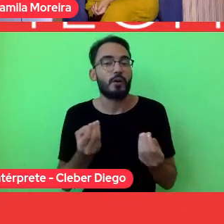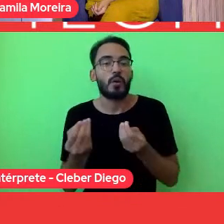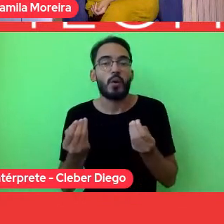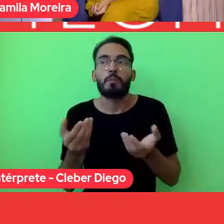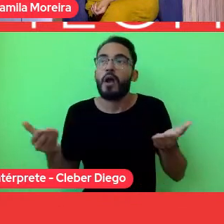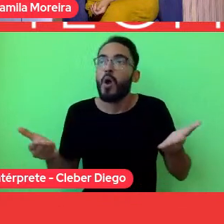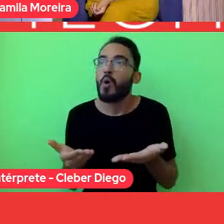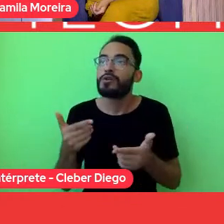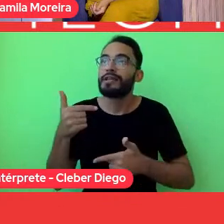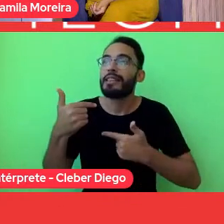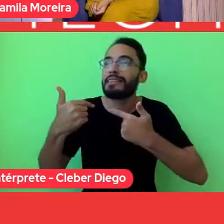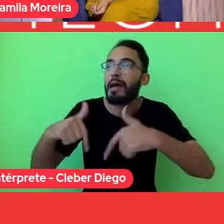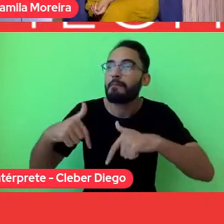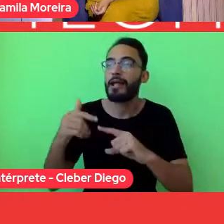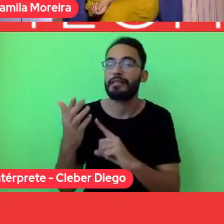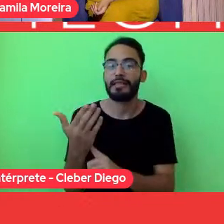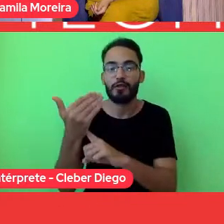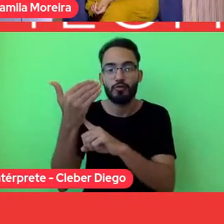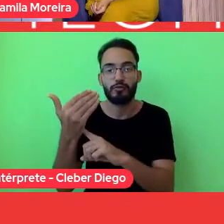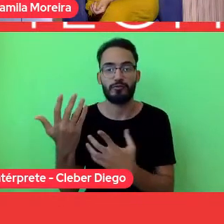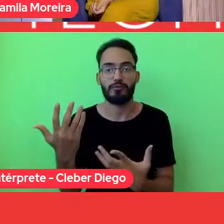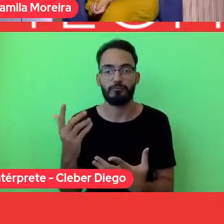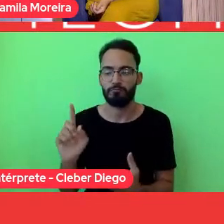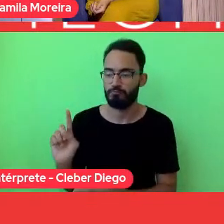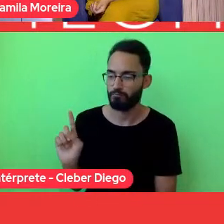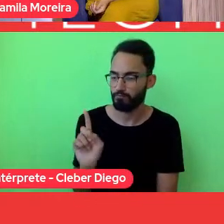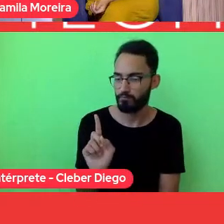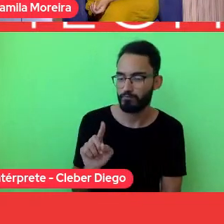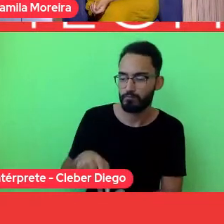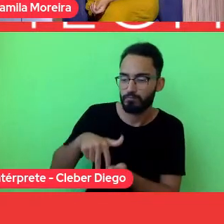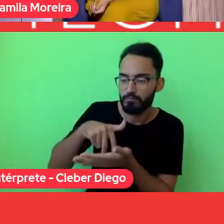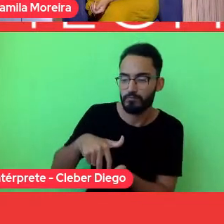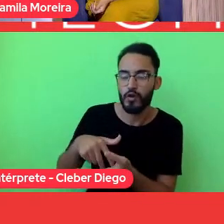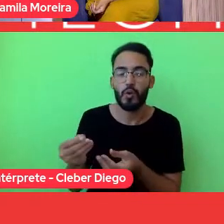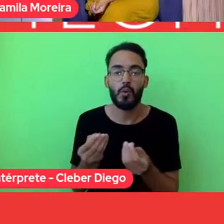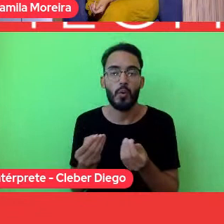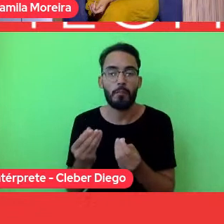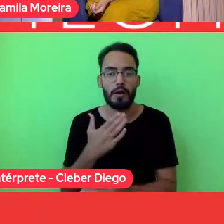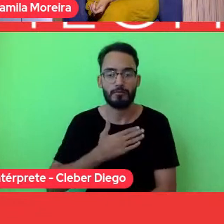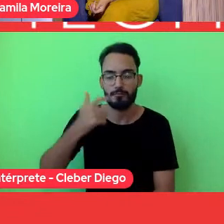hoje trabalhando com tecnologia, se posicionar dessa forma, né? Sou